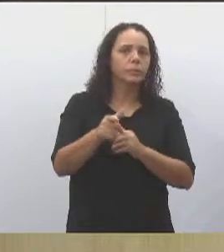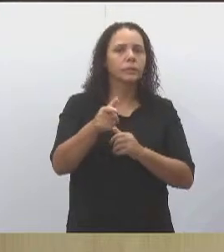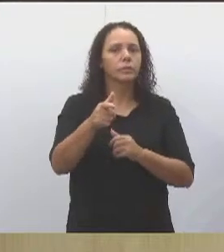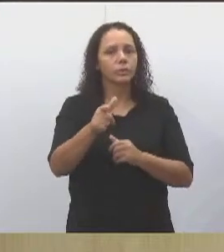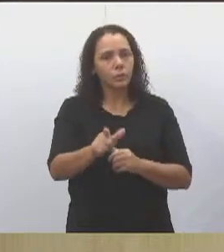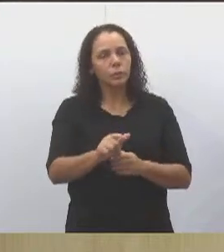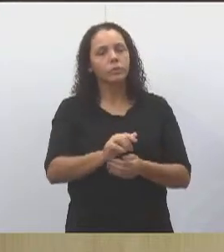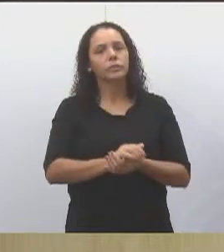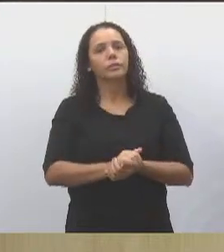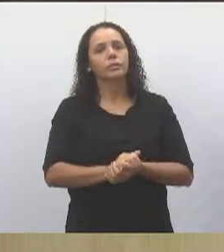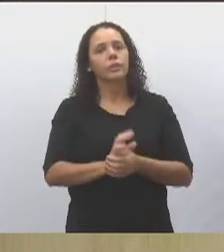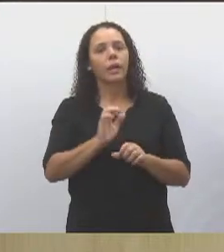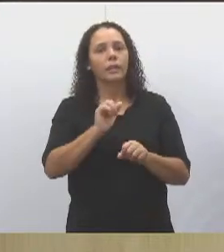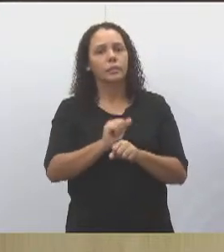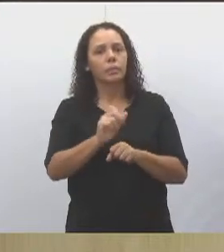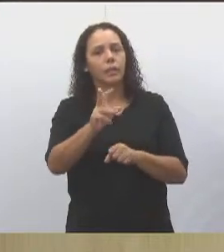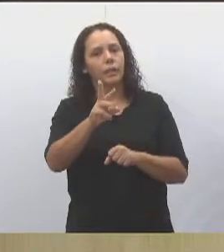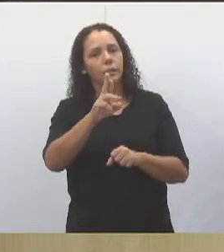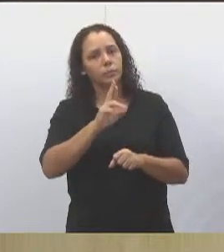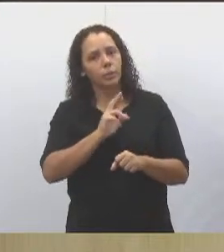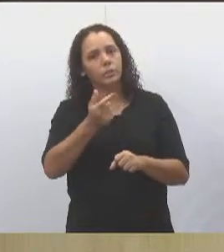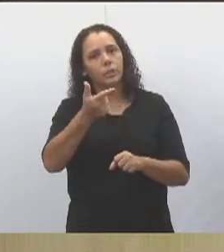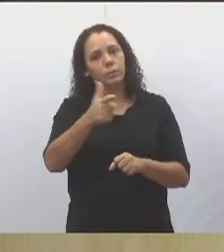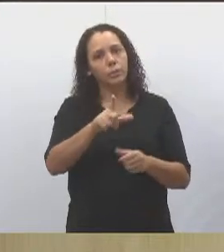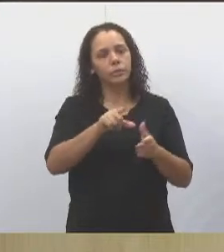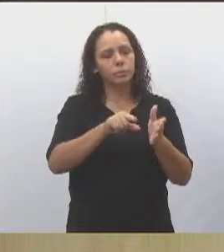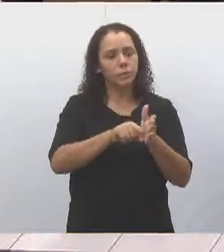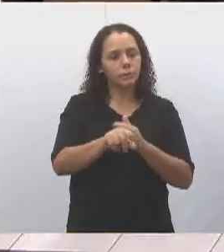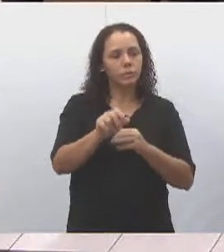já não dá nem para responder as perguntas.